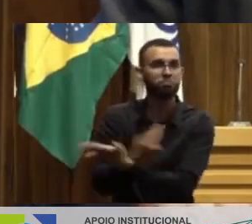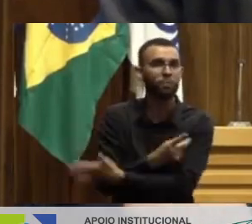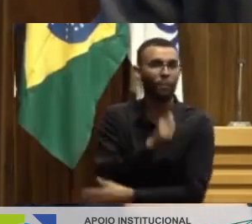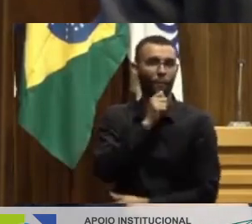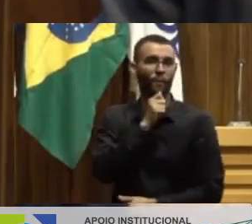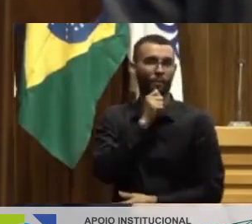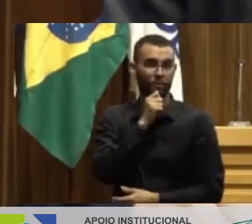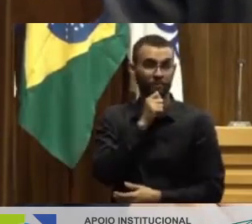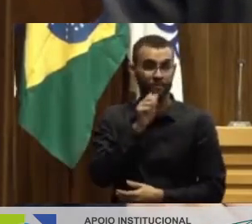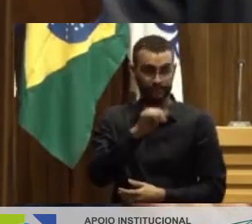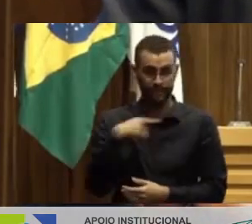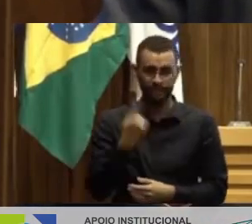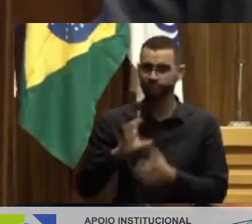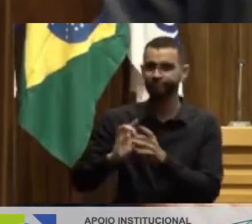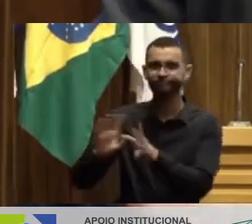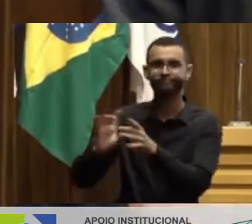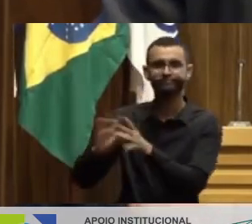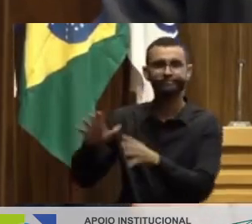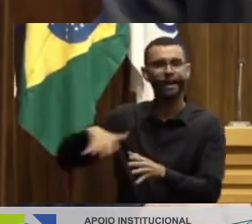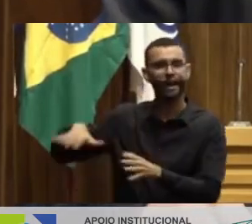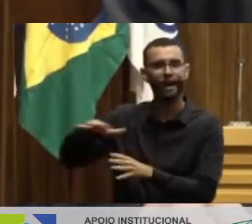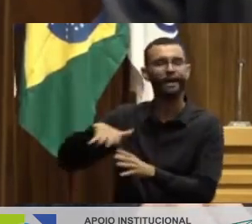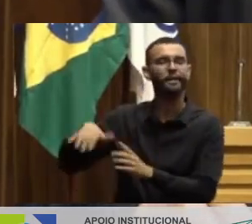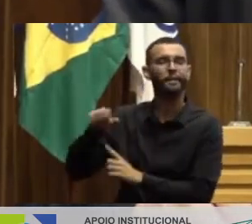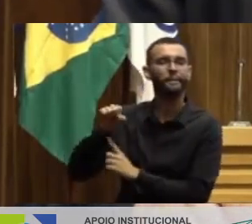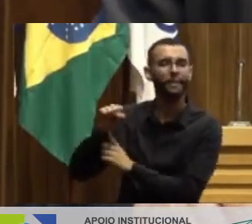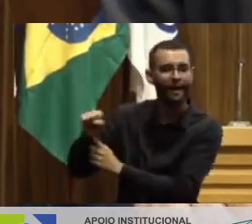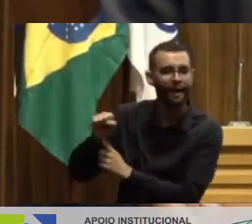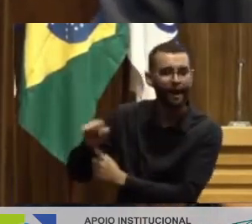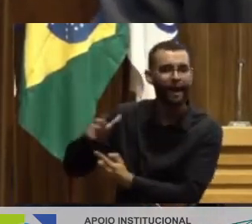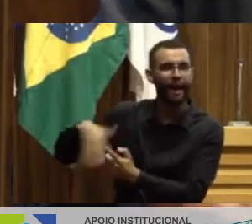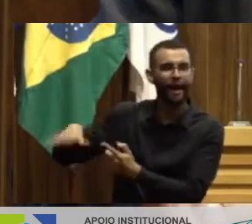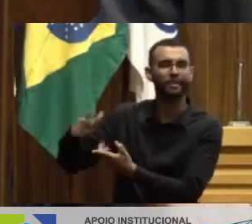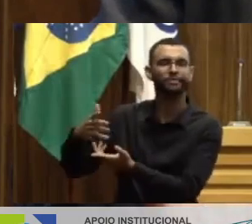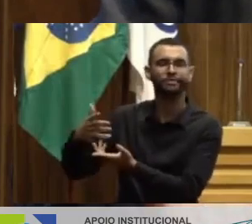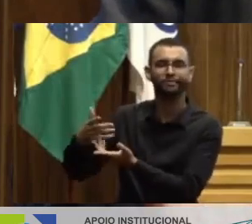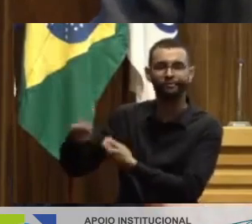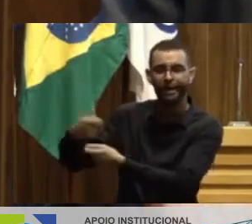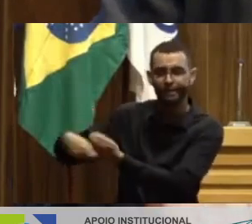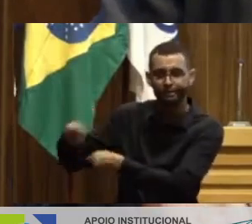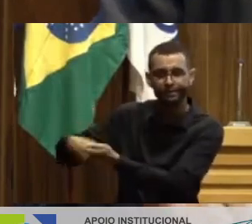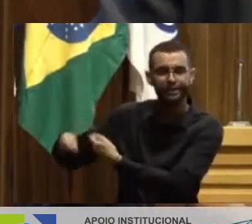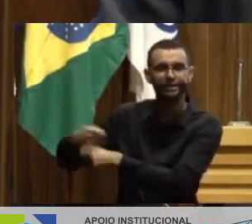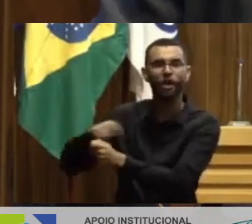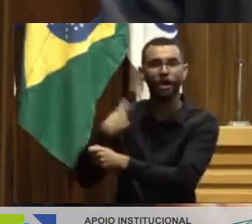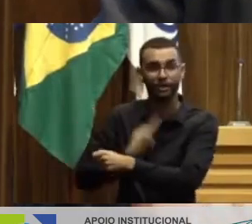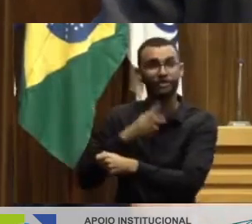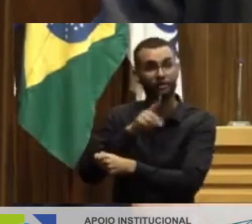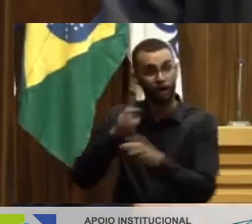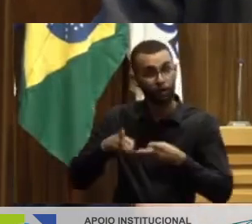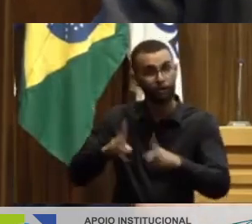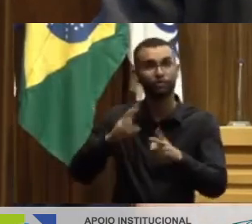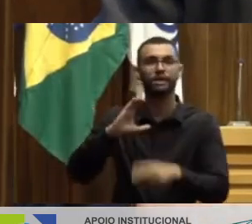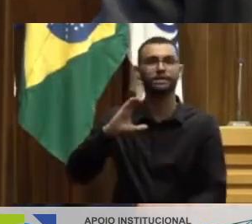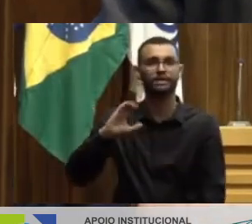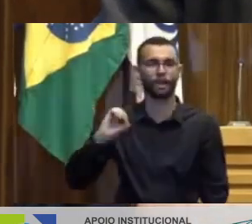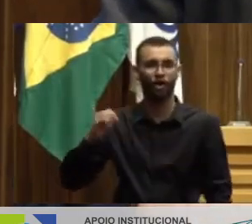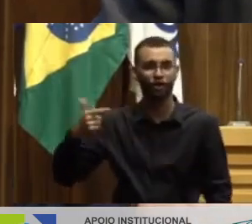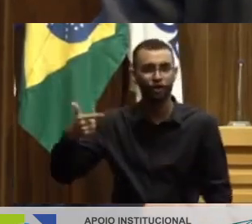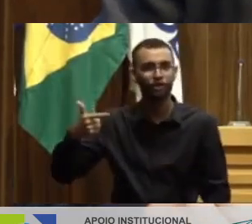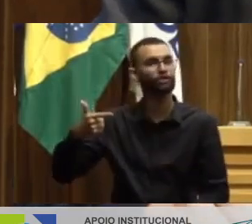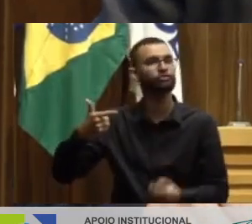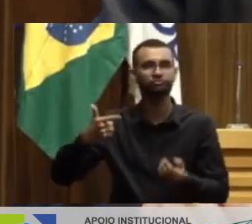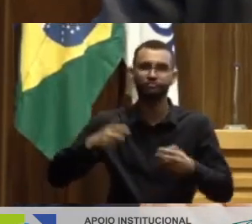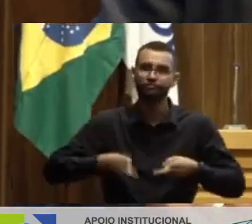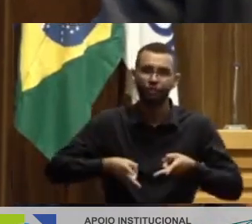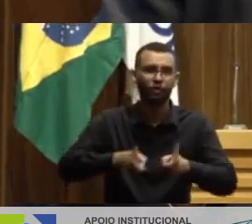simplesmente pelas forças de mercado e pelo menor custo, nós vamos continuar emitindo gás carbono, aquecendo o planeta, e nós não temos as naves que